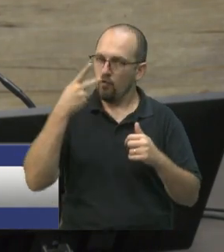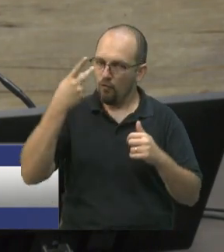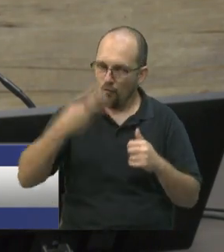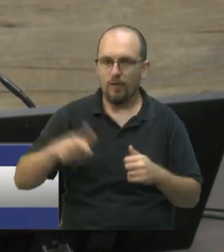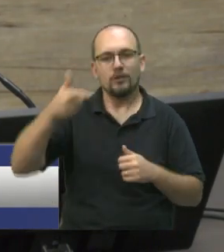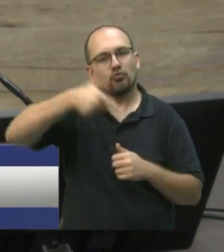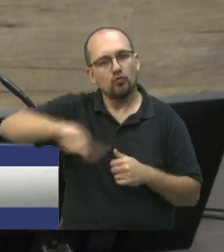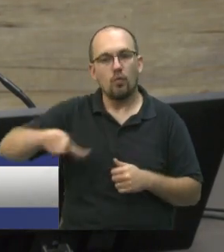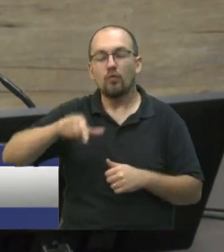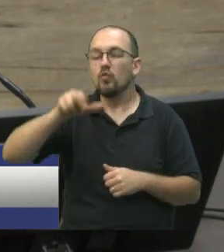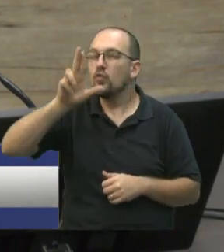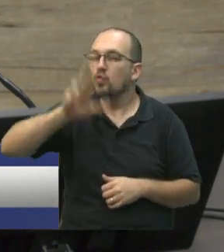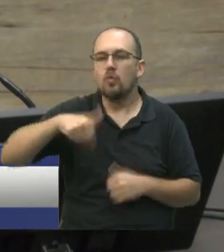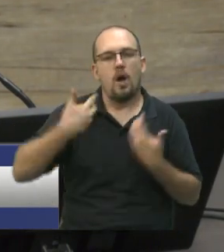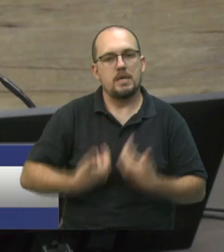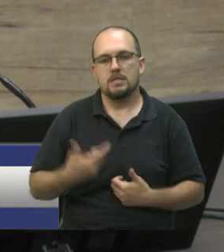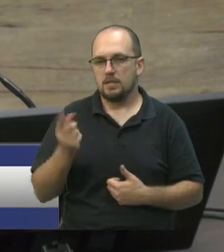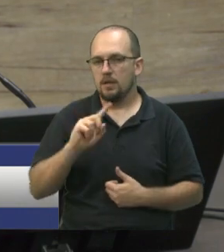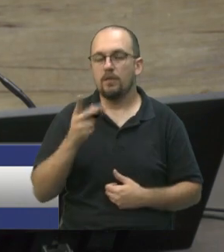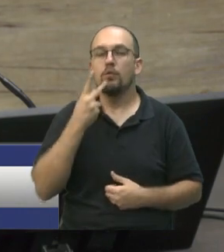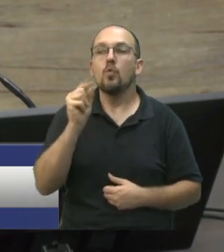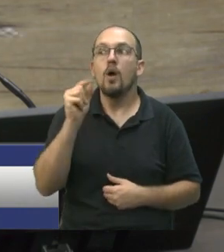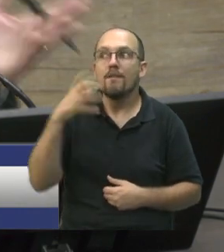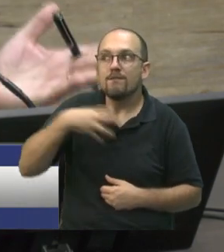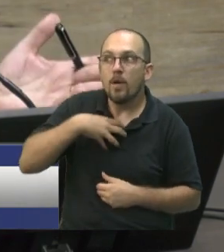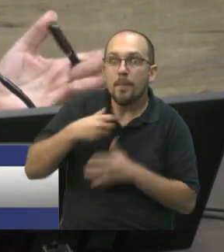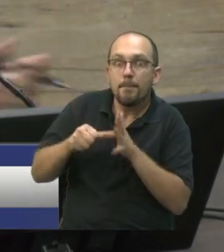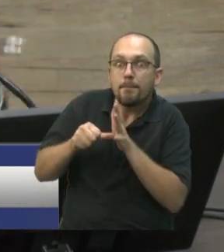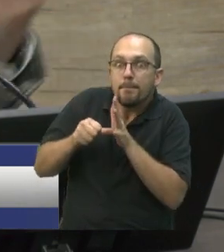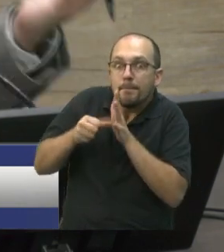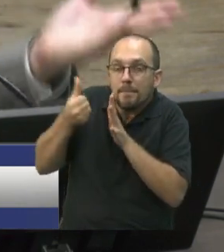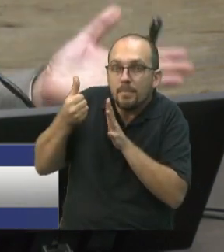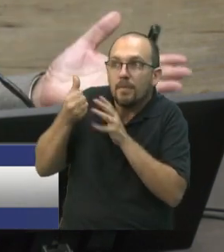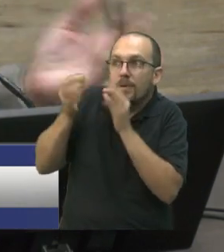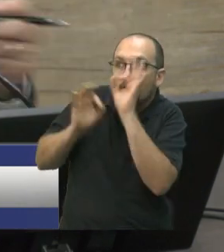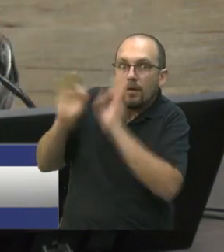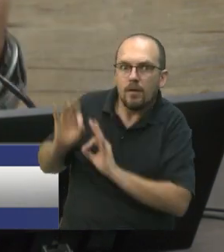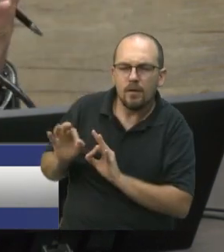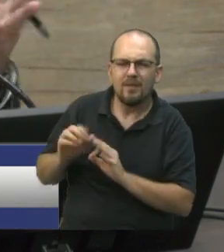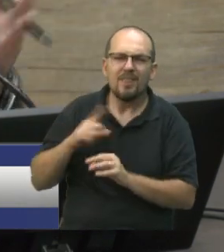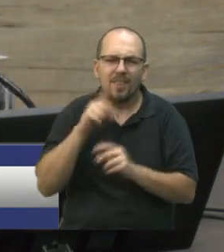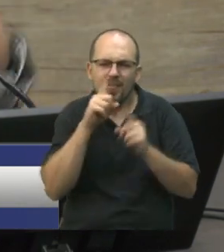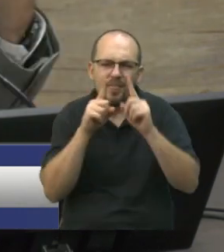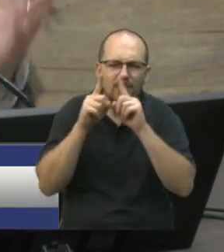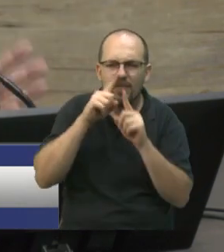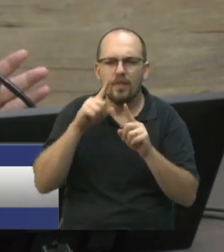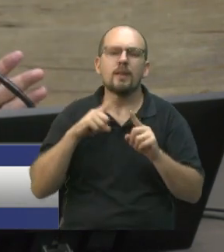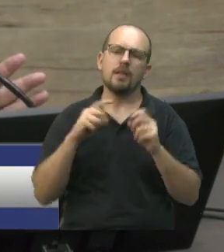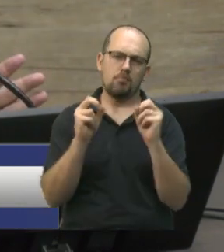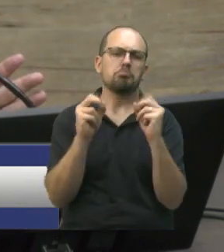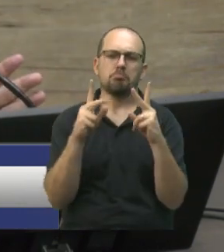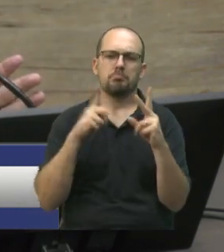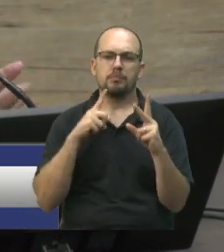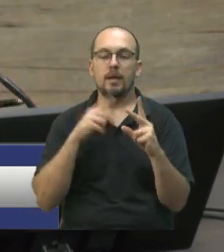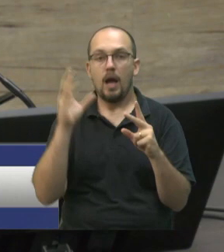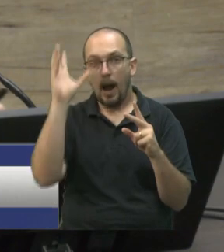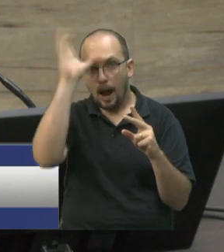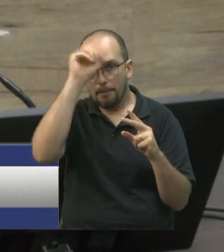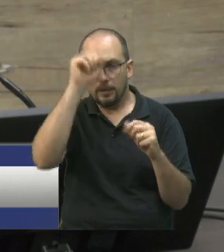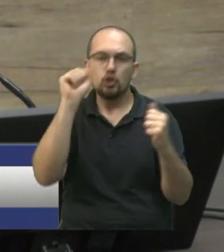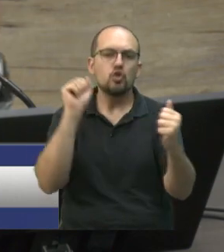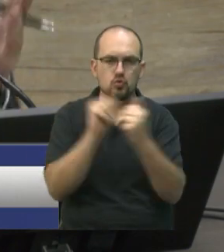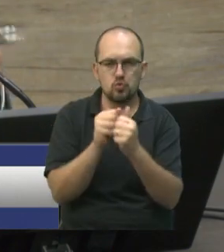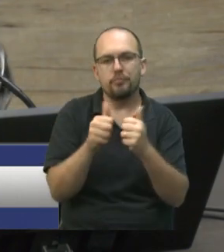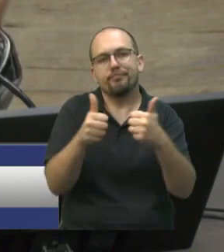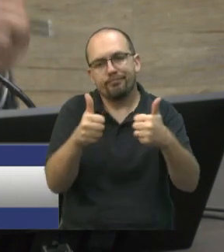vocês. Nunca foi feito desta maneira. Temos erros? Talvez. Vamos aprender juntos, né?